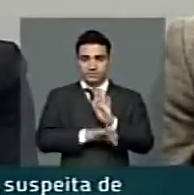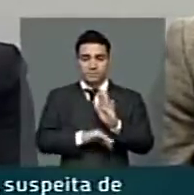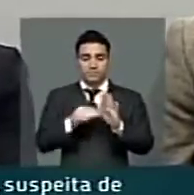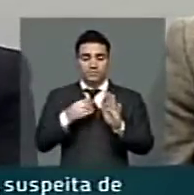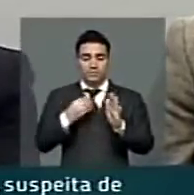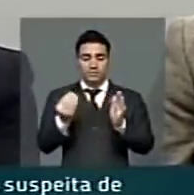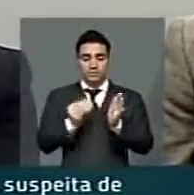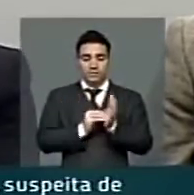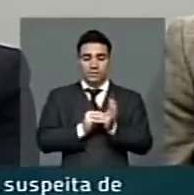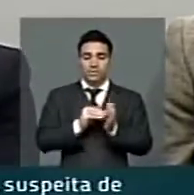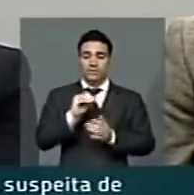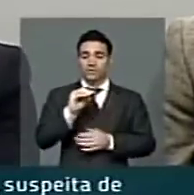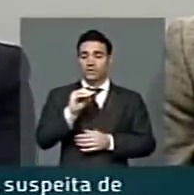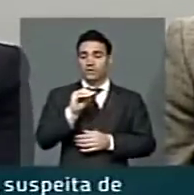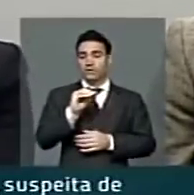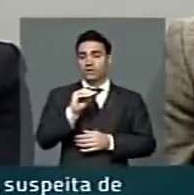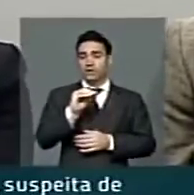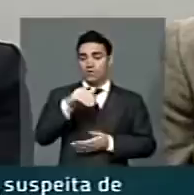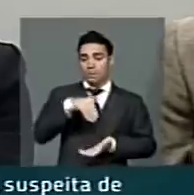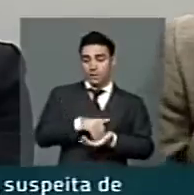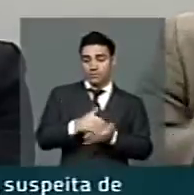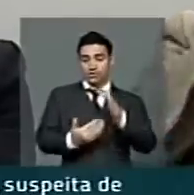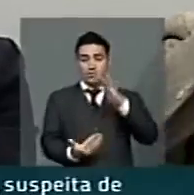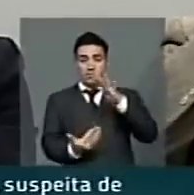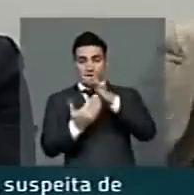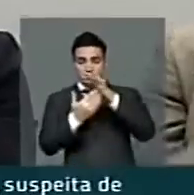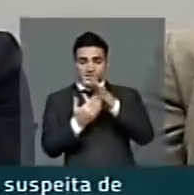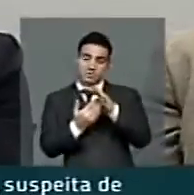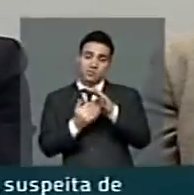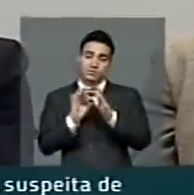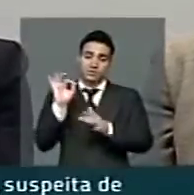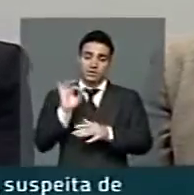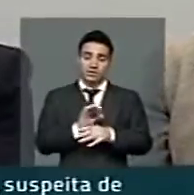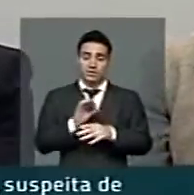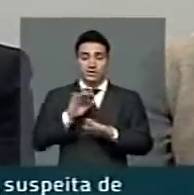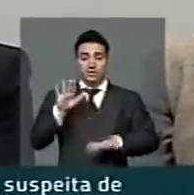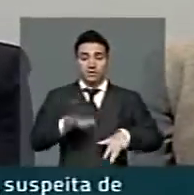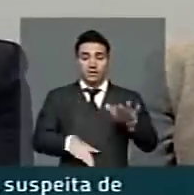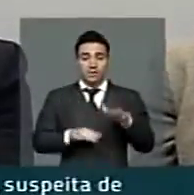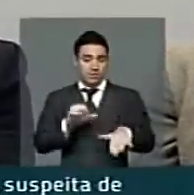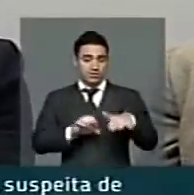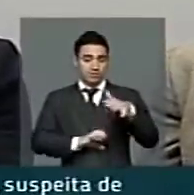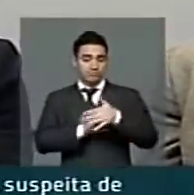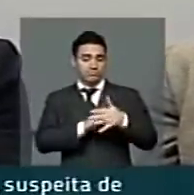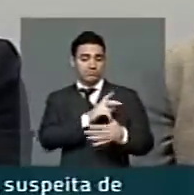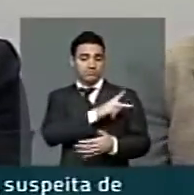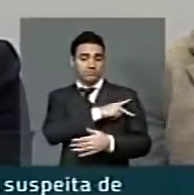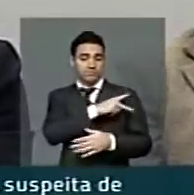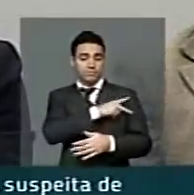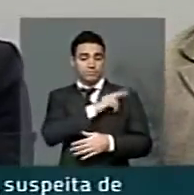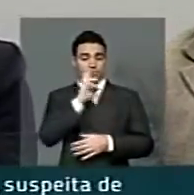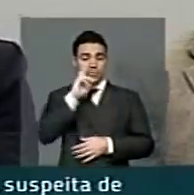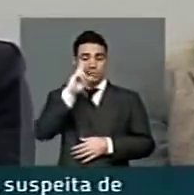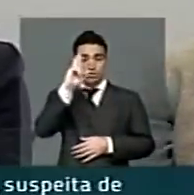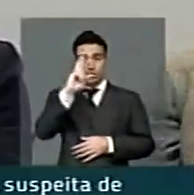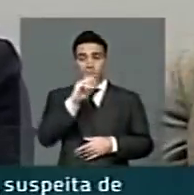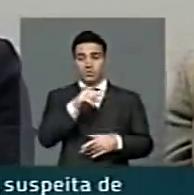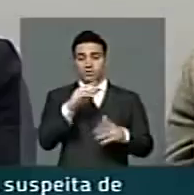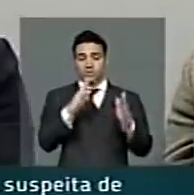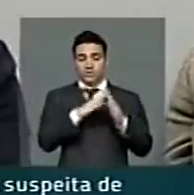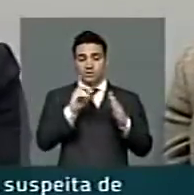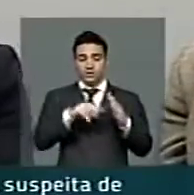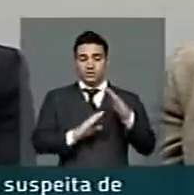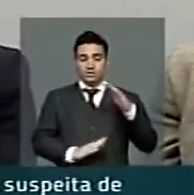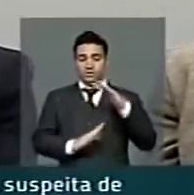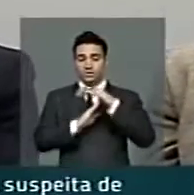piso, depende da perspectiva. Quer dizer, no caso do patrão, no caso do dono da casa ou da dona da casa, é um teto.